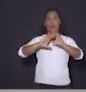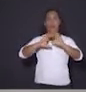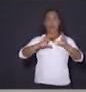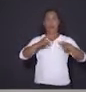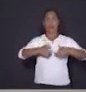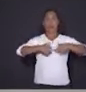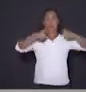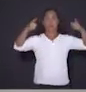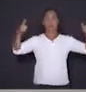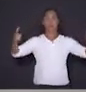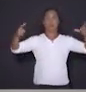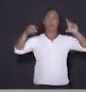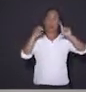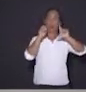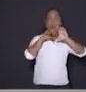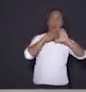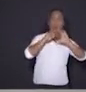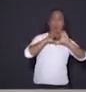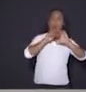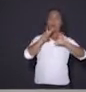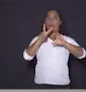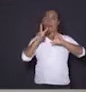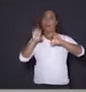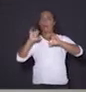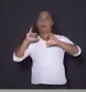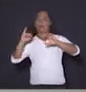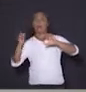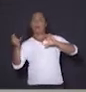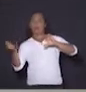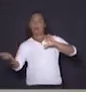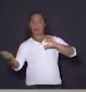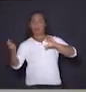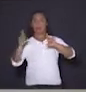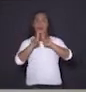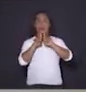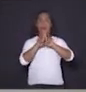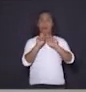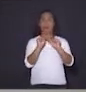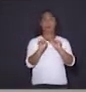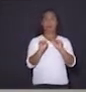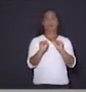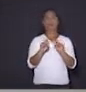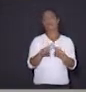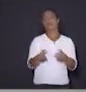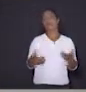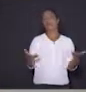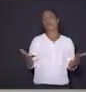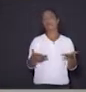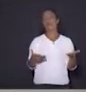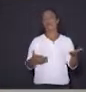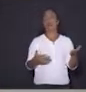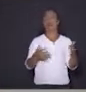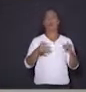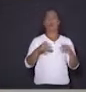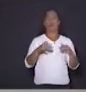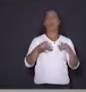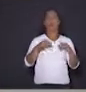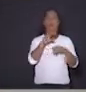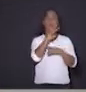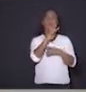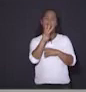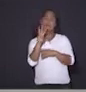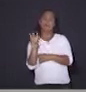não é só a globo ou à veja que podem fazer isso mas também há outros meios outros sites que por vezes